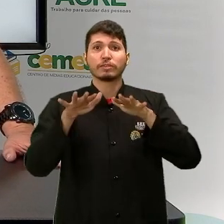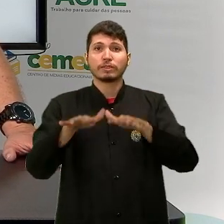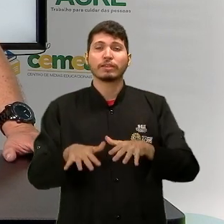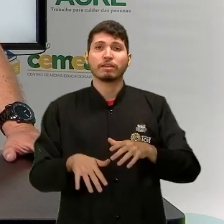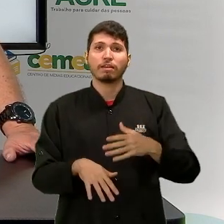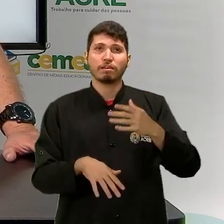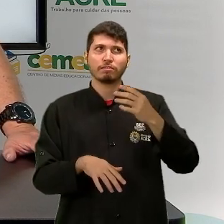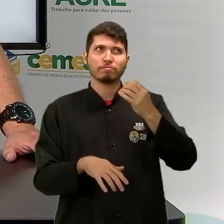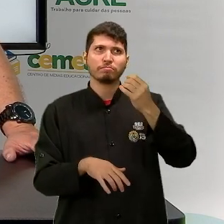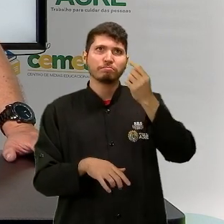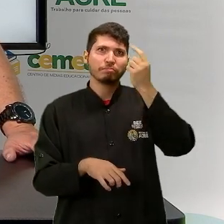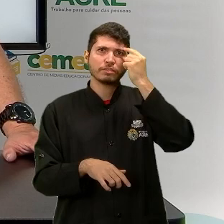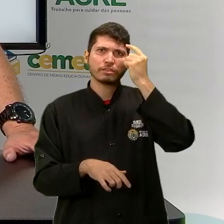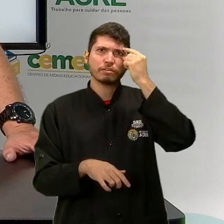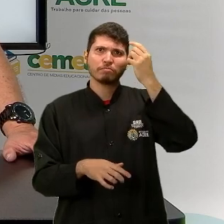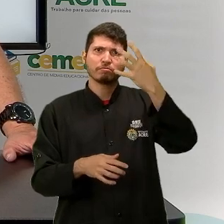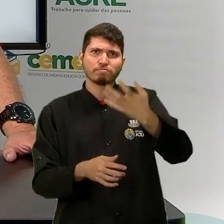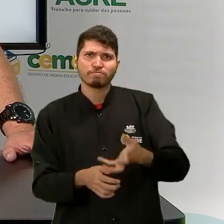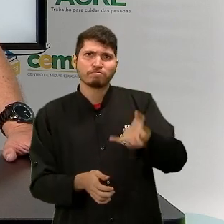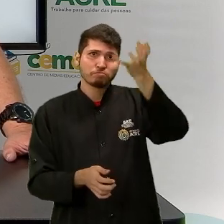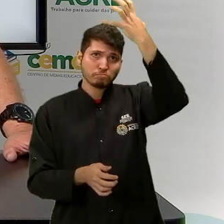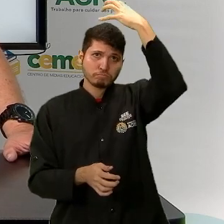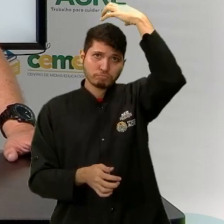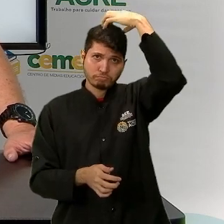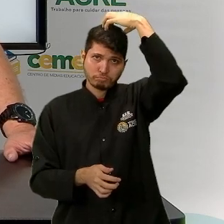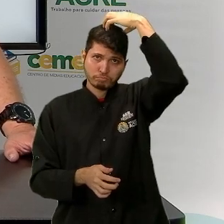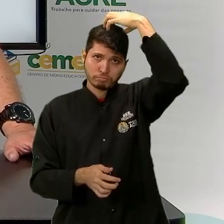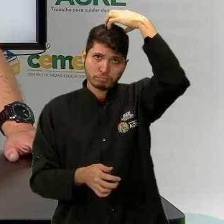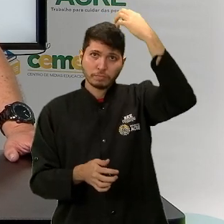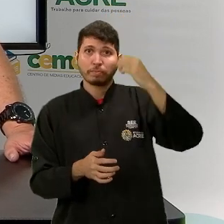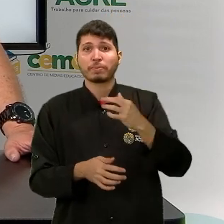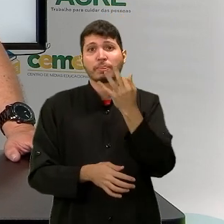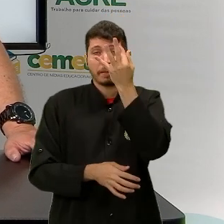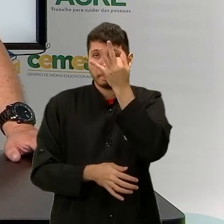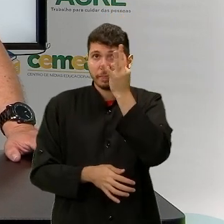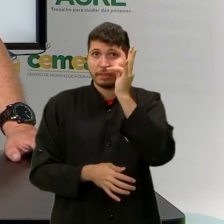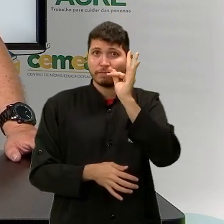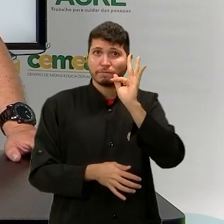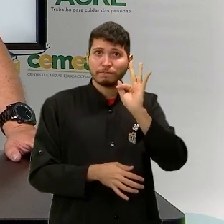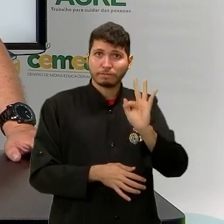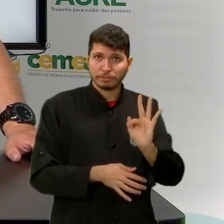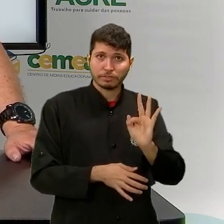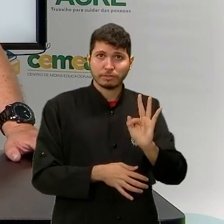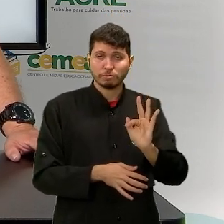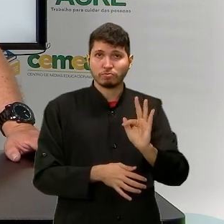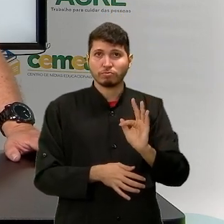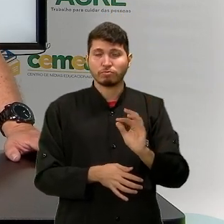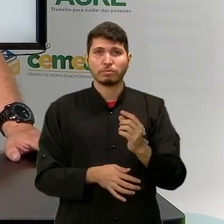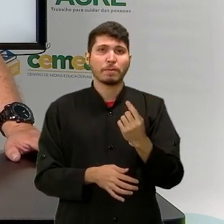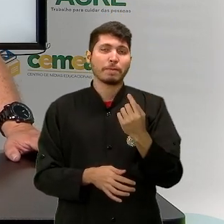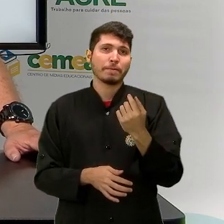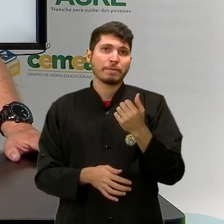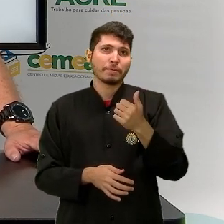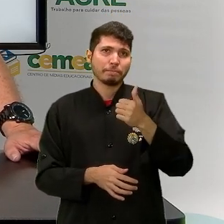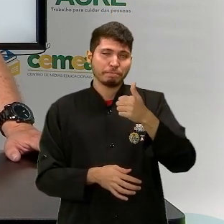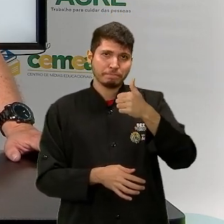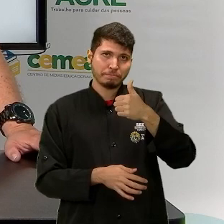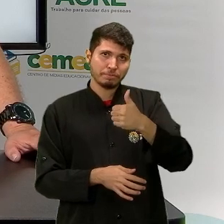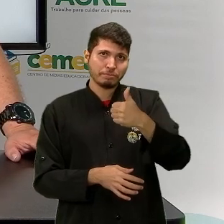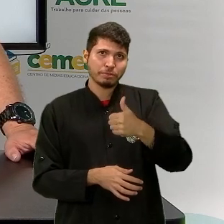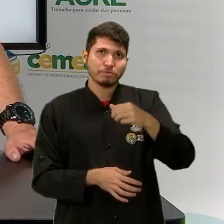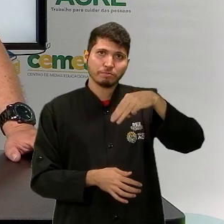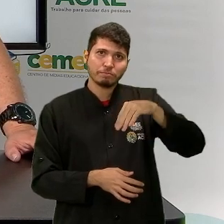já não é igual aos Estados Unidos e à Rússia, certo? Na França você tem a ideia de primeiro-ministro. Já muda um pouquinho, não é